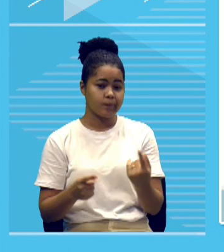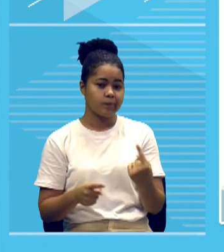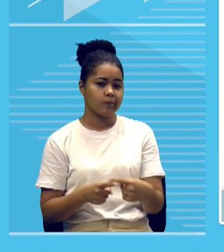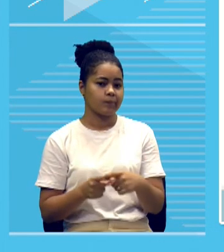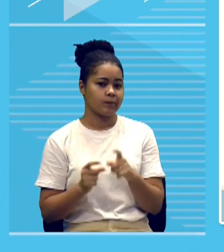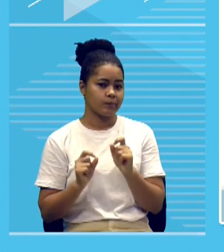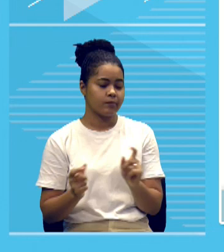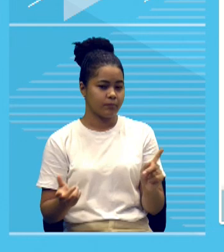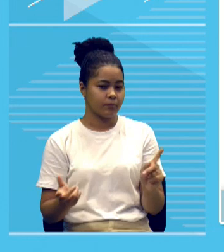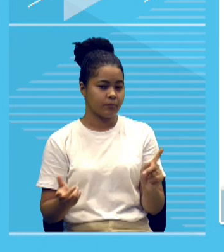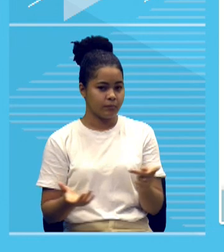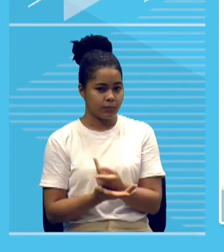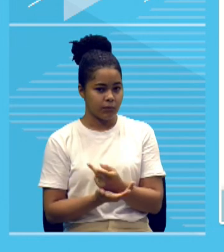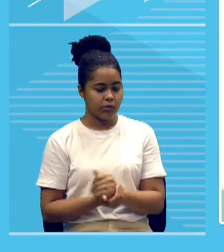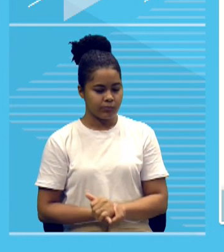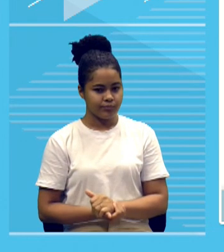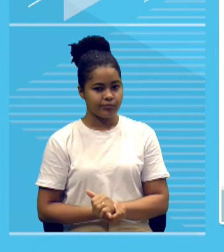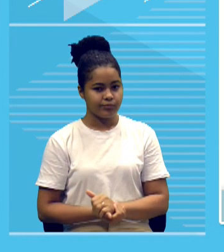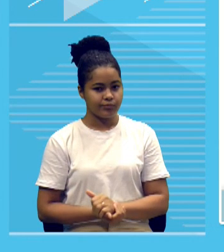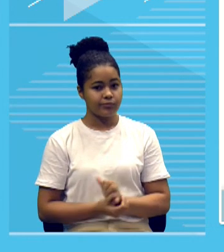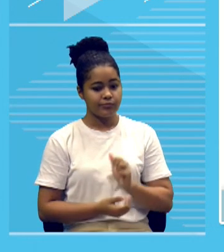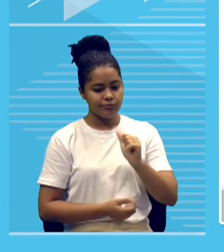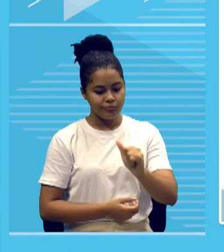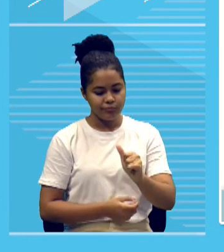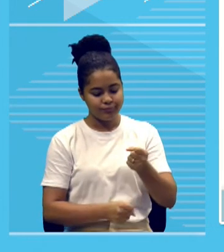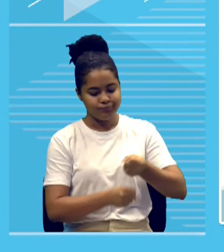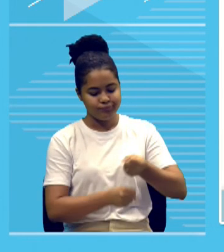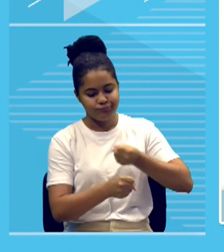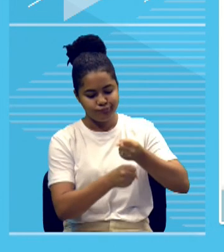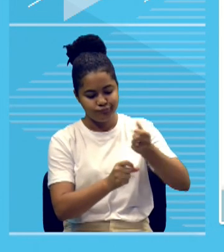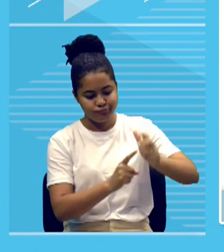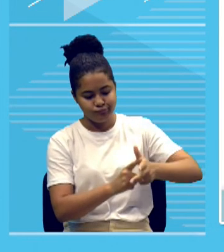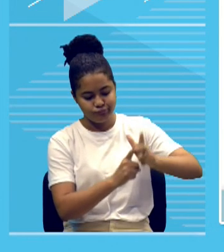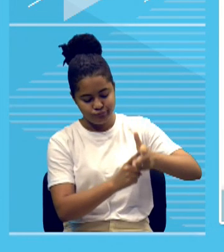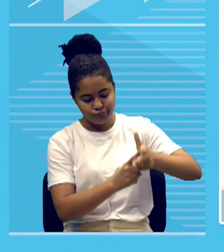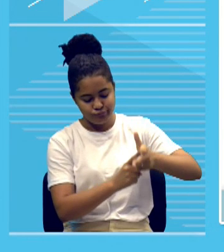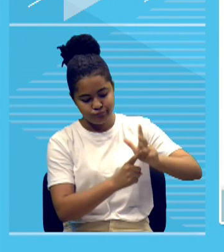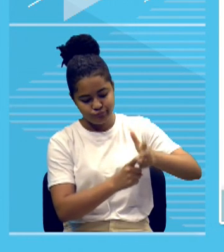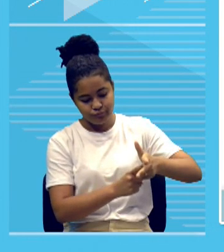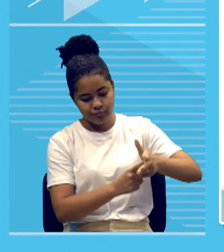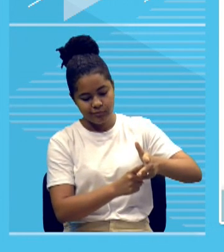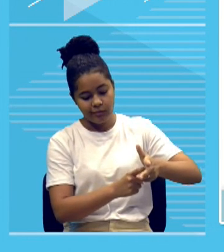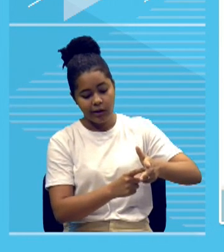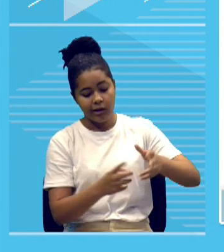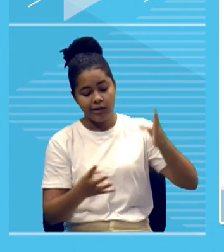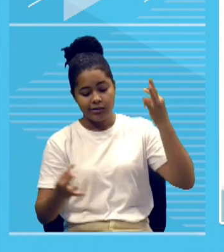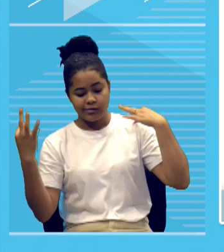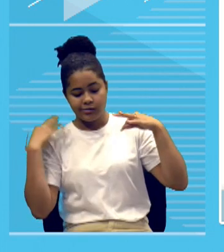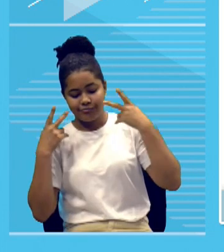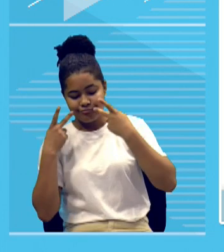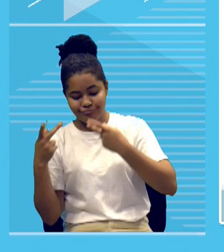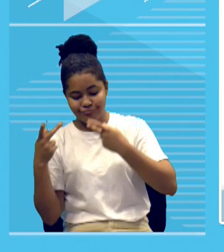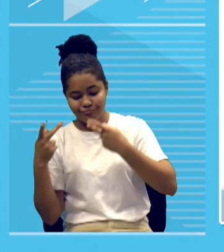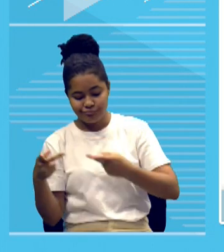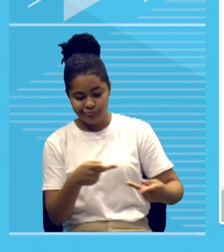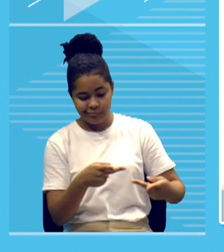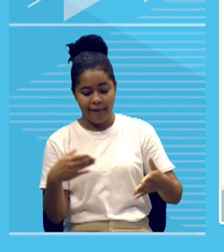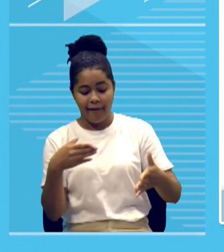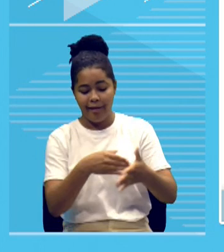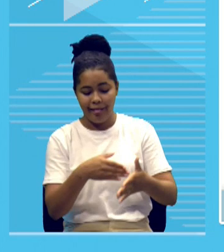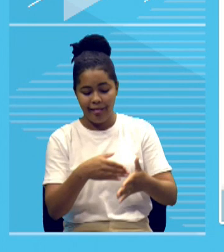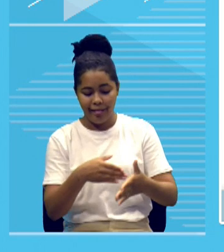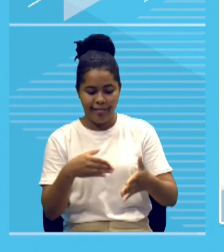isso e é possível então quer dizer que uma praia bonita instalou o parque a praia fica